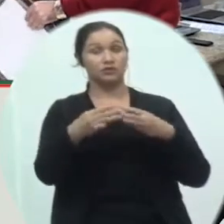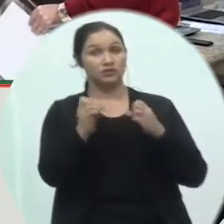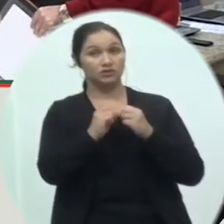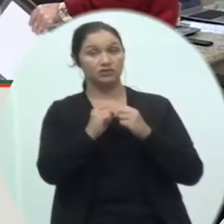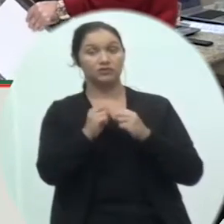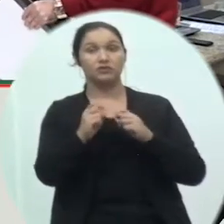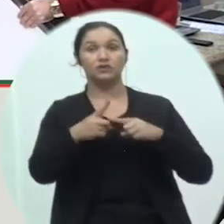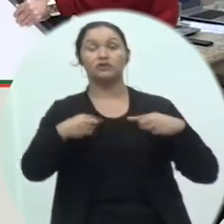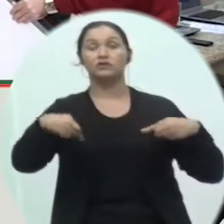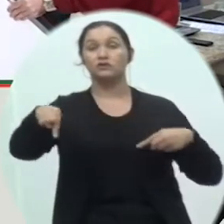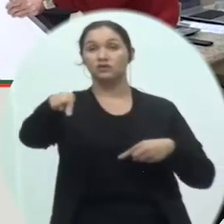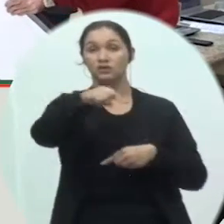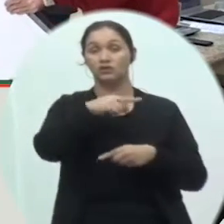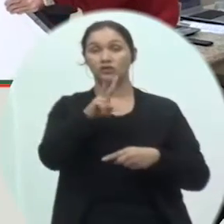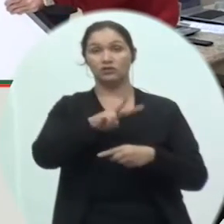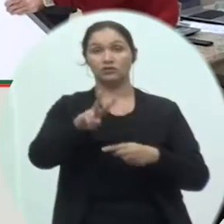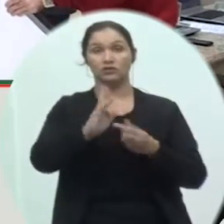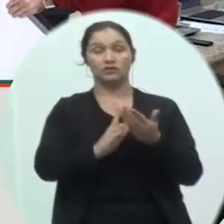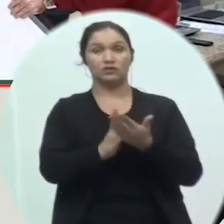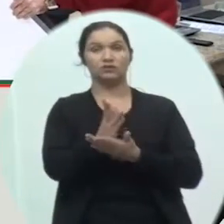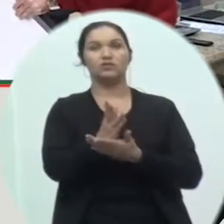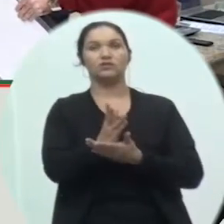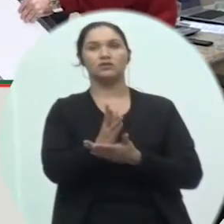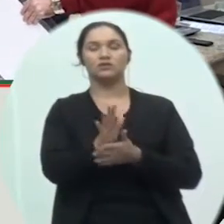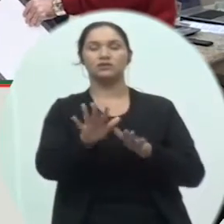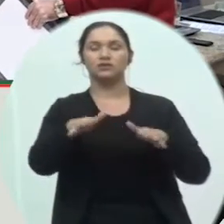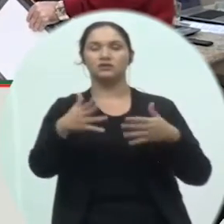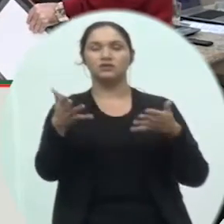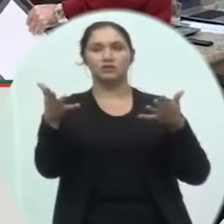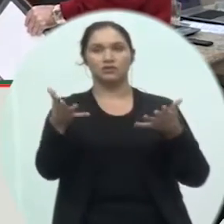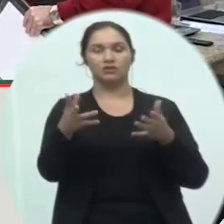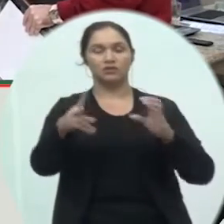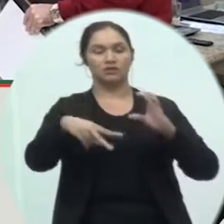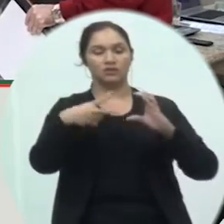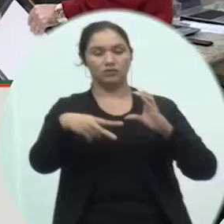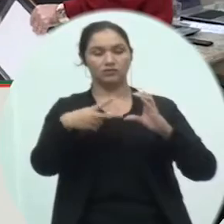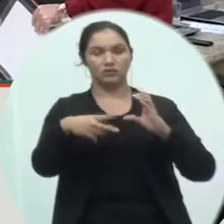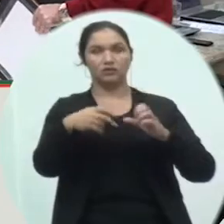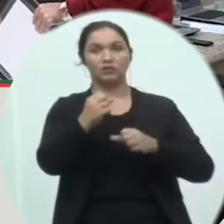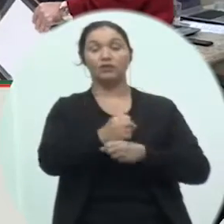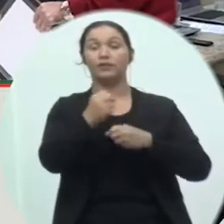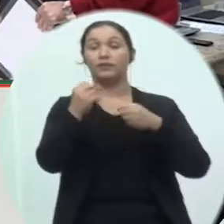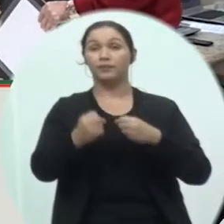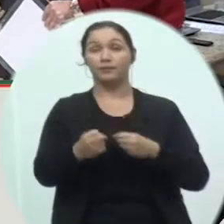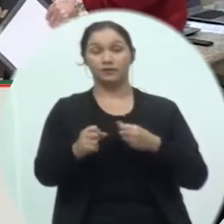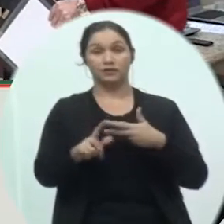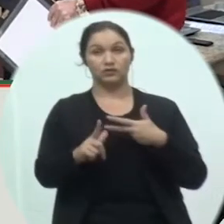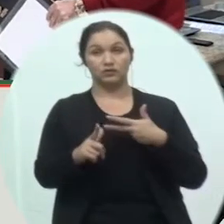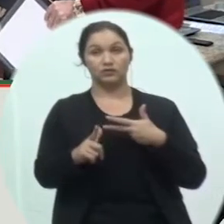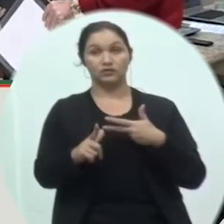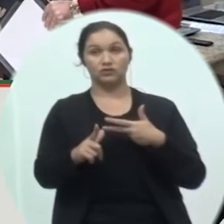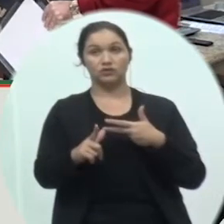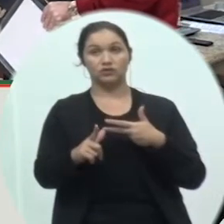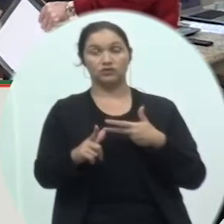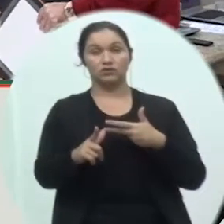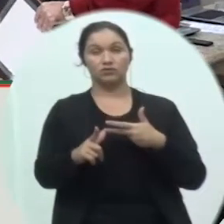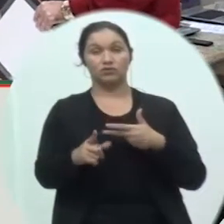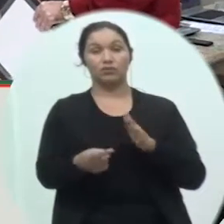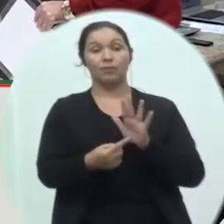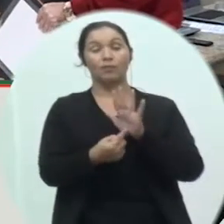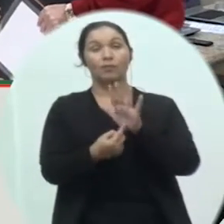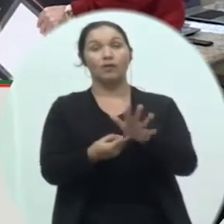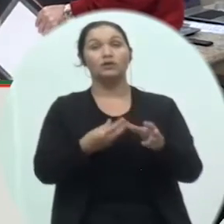os vereadores, vereadoras. E é um reconhecimento dessa casa, desse poder legislativo, ao belo, ao